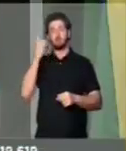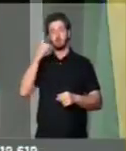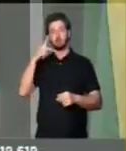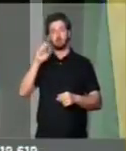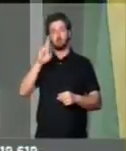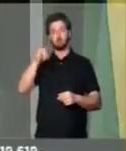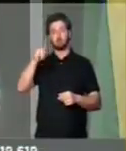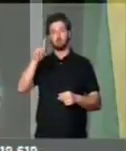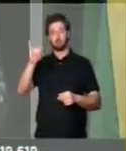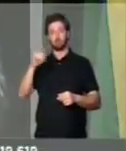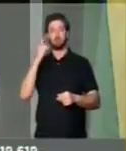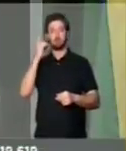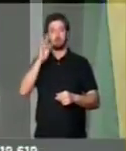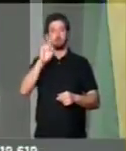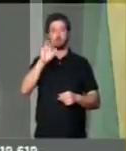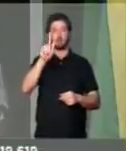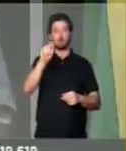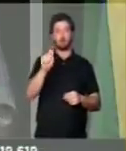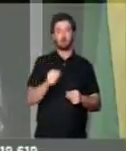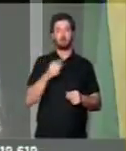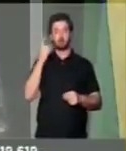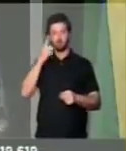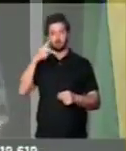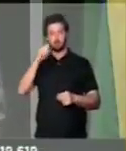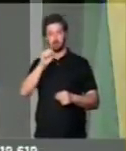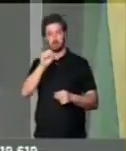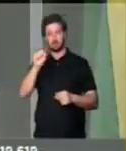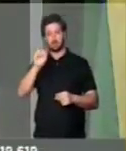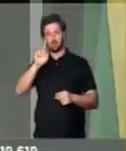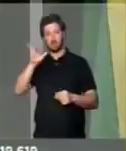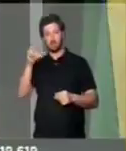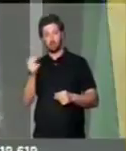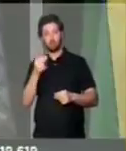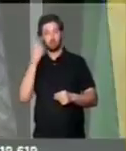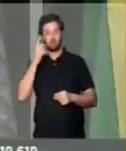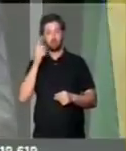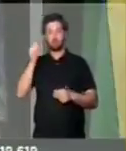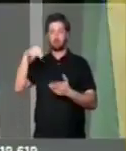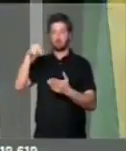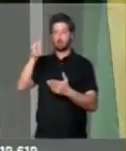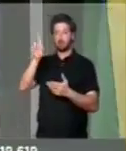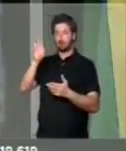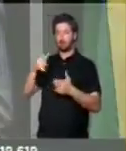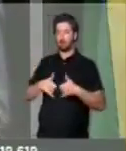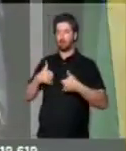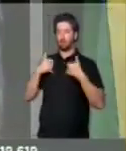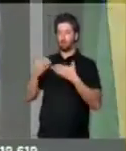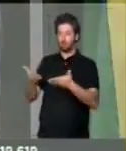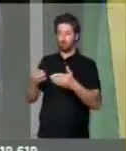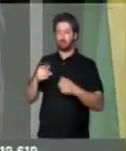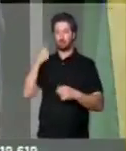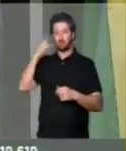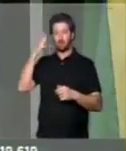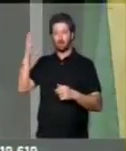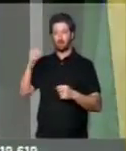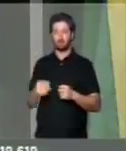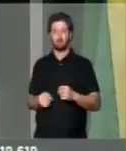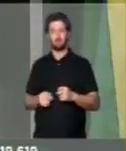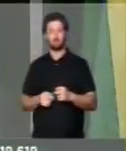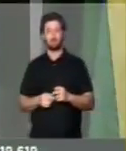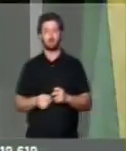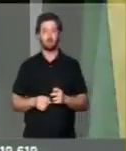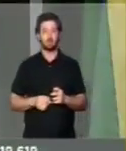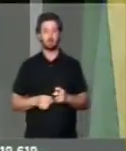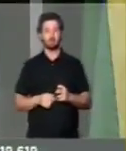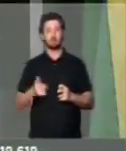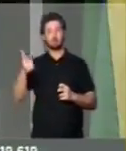Perondi, deputado Fraga, deputado Joaquim Passarinho, deputado André, que nos honra aqui com a presença lá da Paraíba,